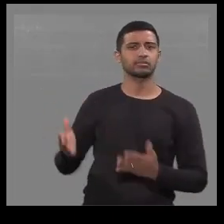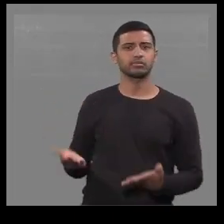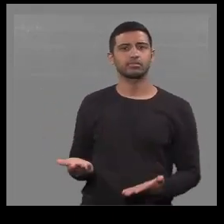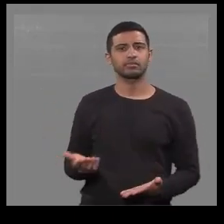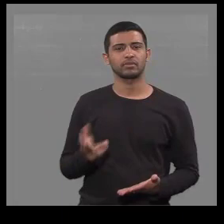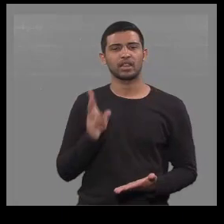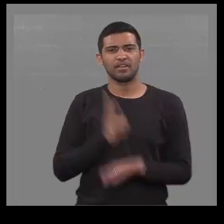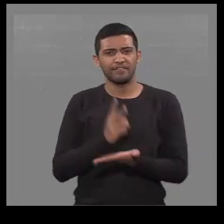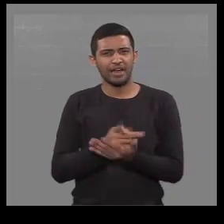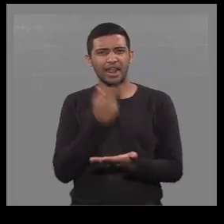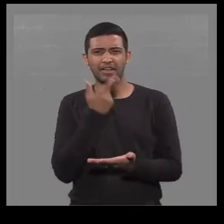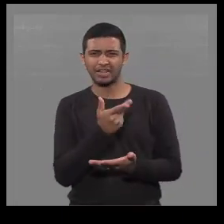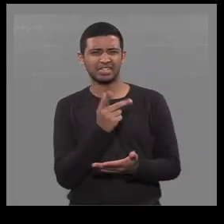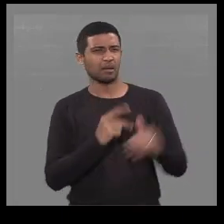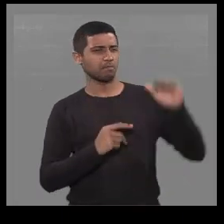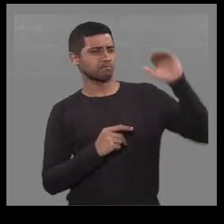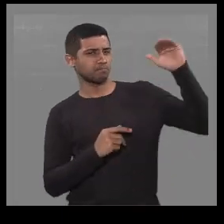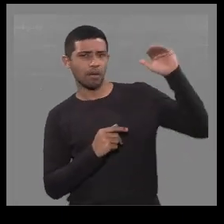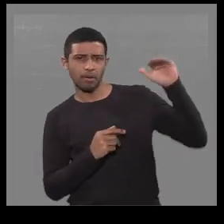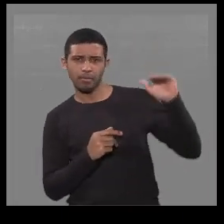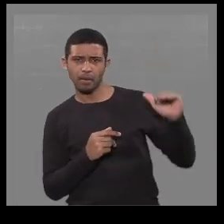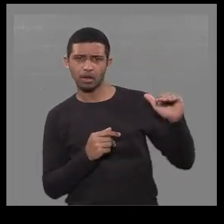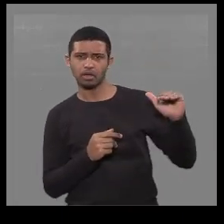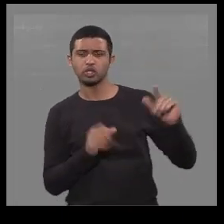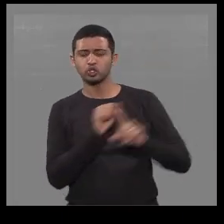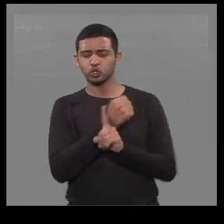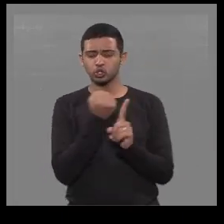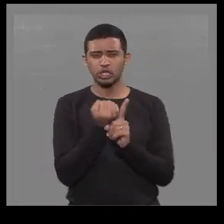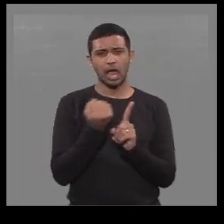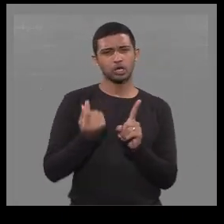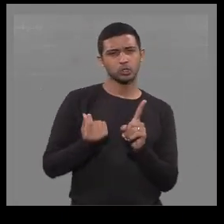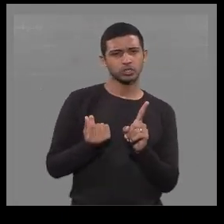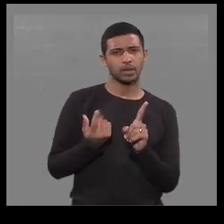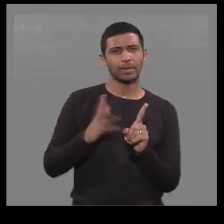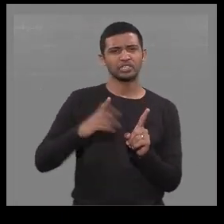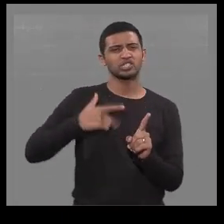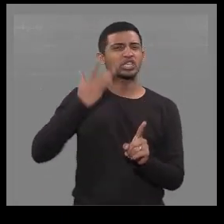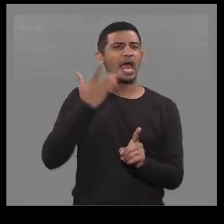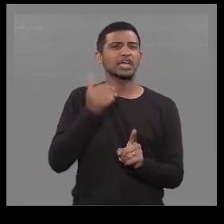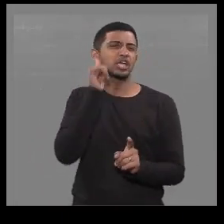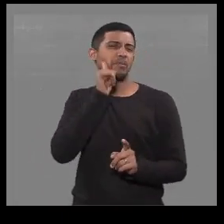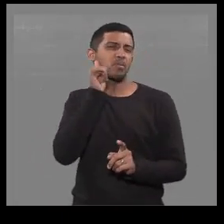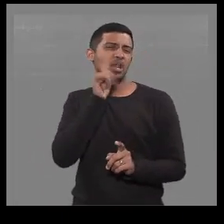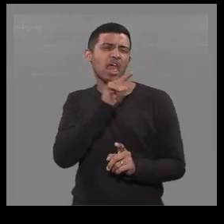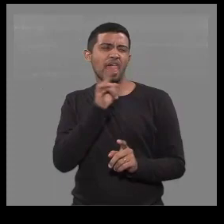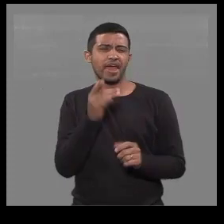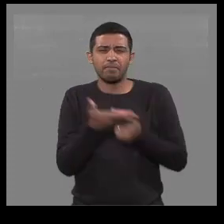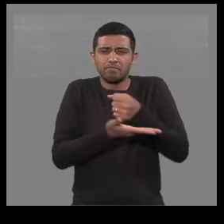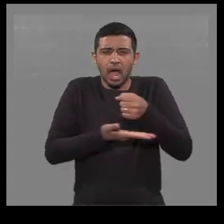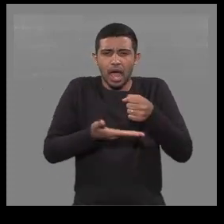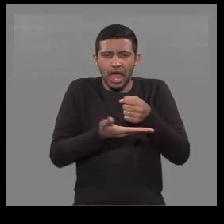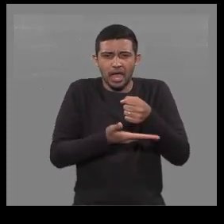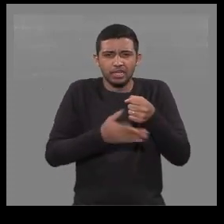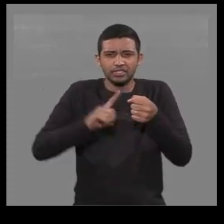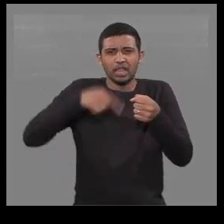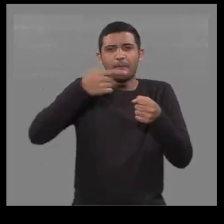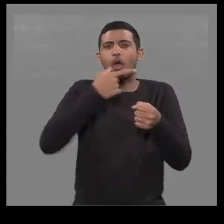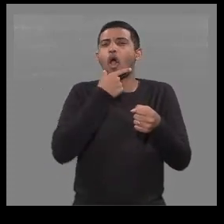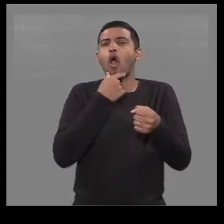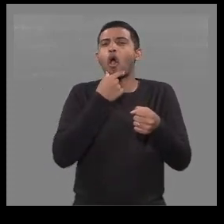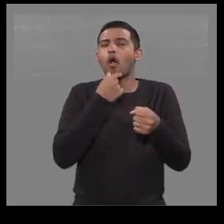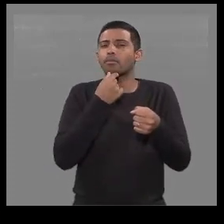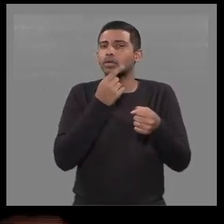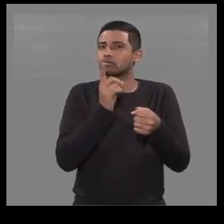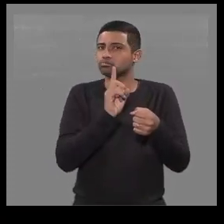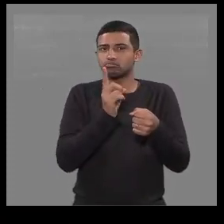educacional. Então, a gente fala muito de pirâmide socioeconômica e as pessoas acham que as mulheres negras estão na base